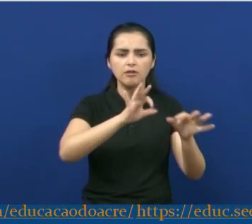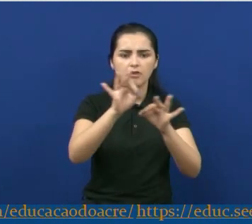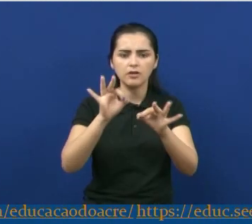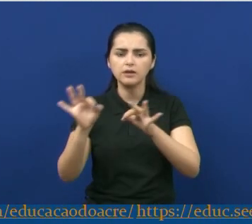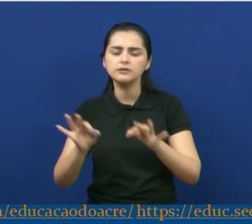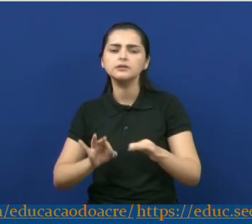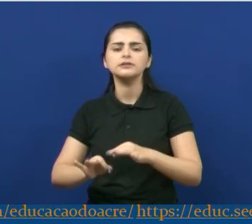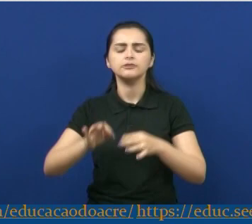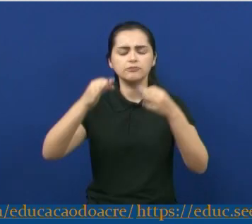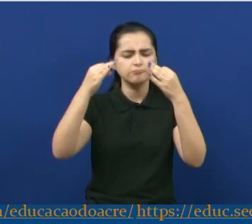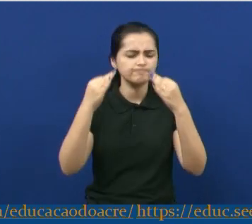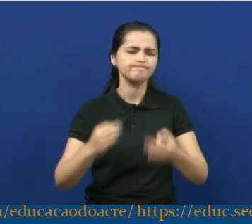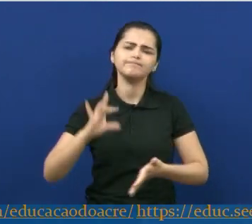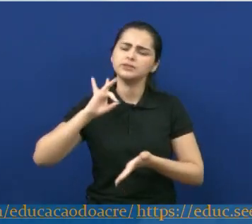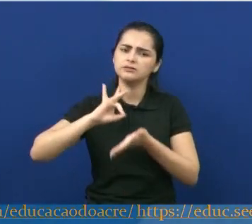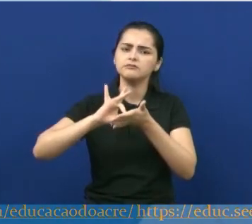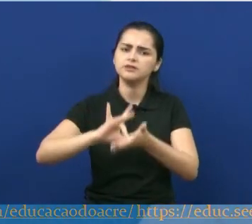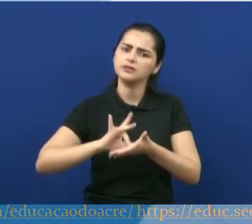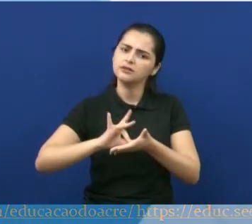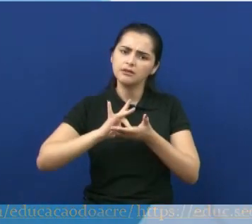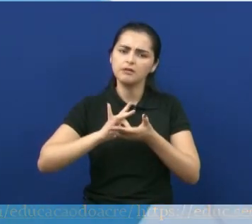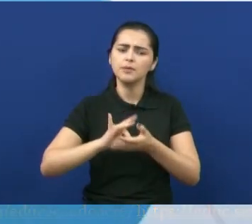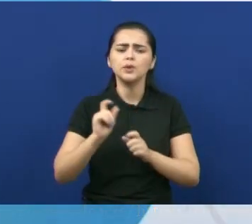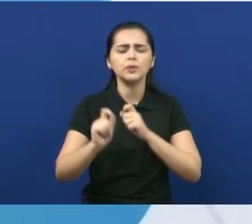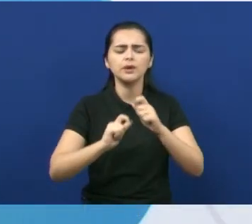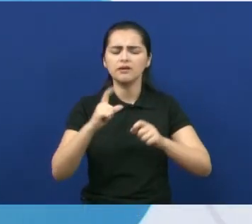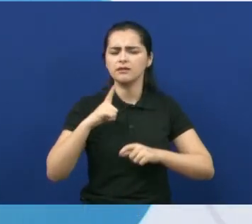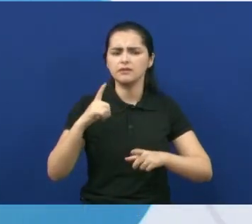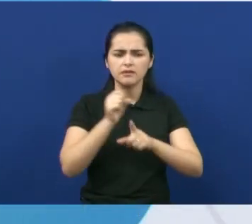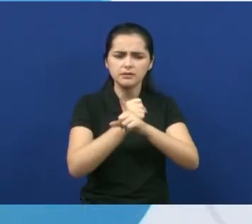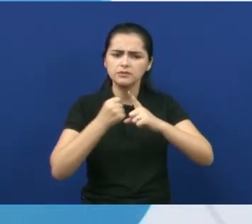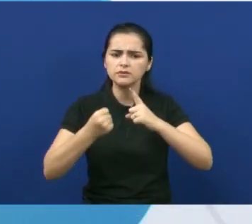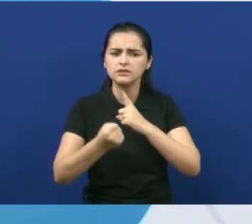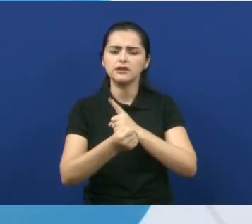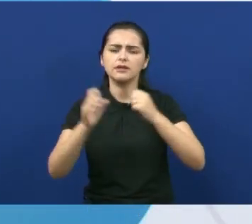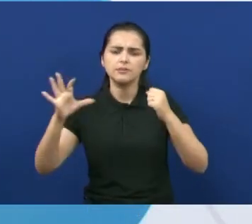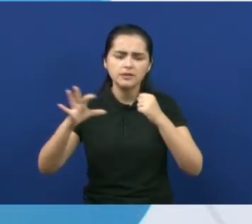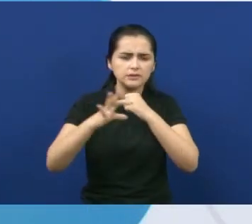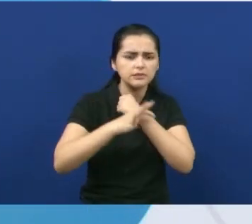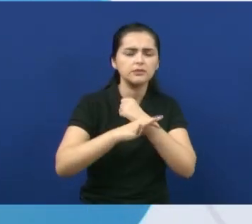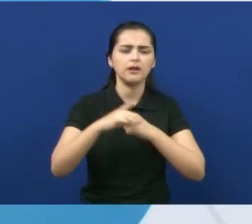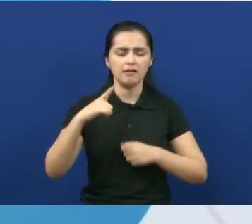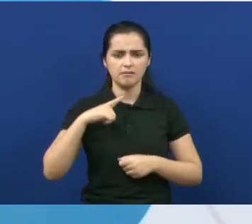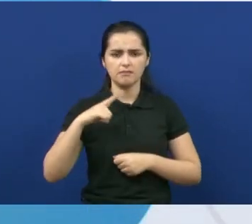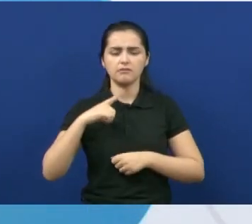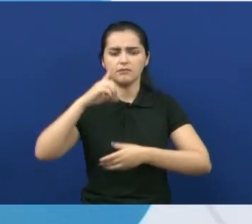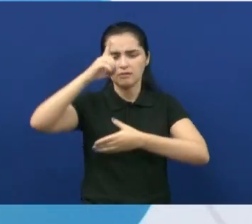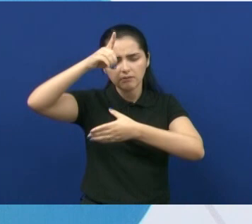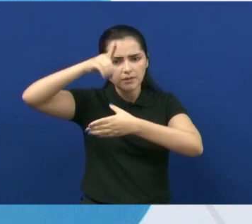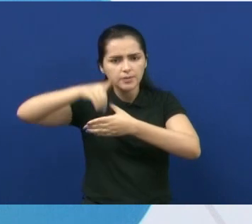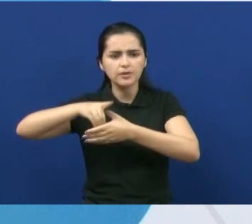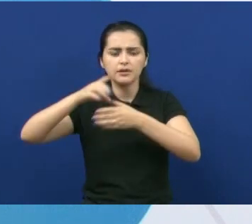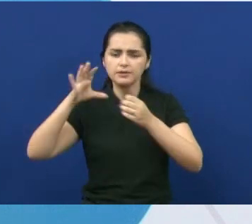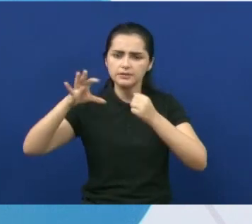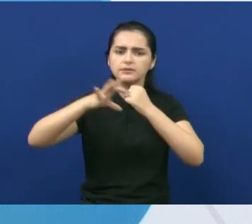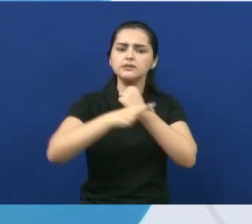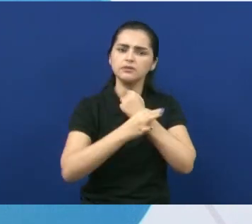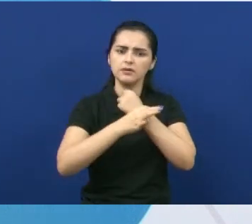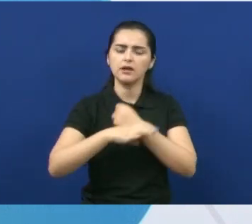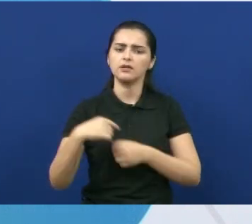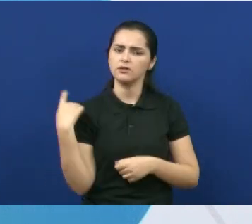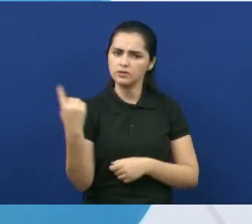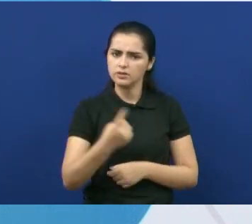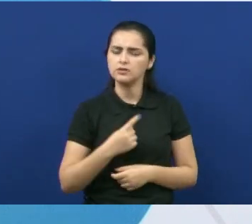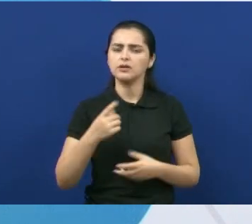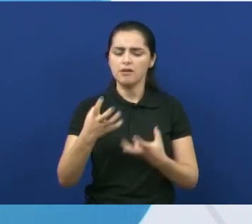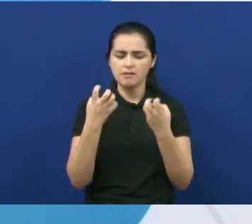de fato exercida. O que a gente tem na nossa sociedade para garantir que a gente está tendo a nossa democracia, para garantir que a gente está